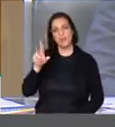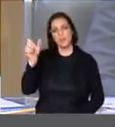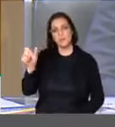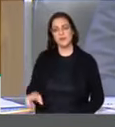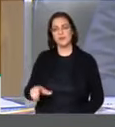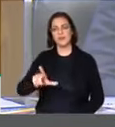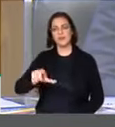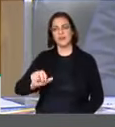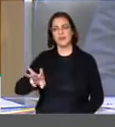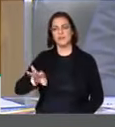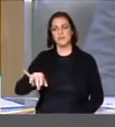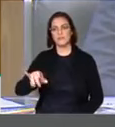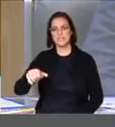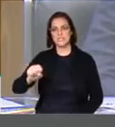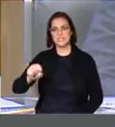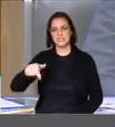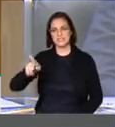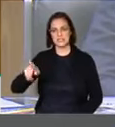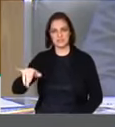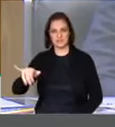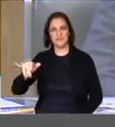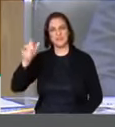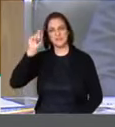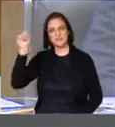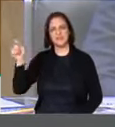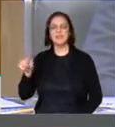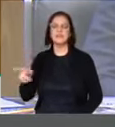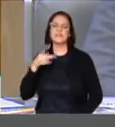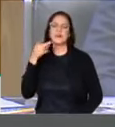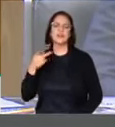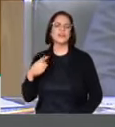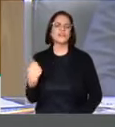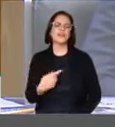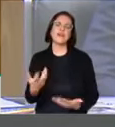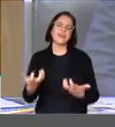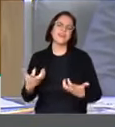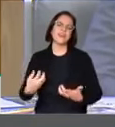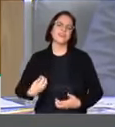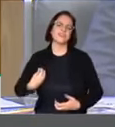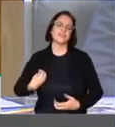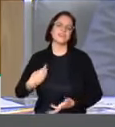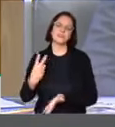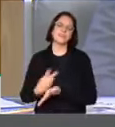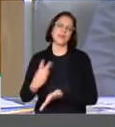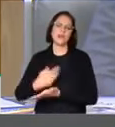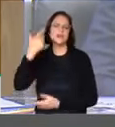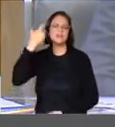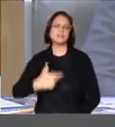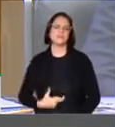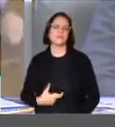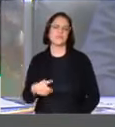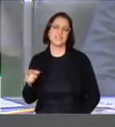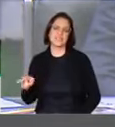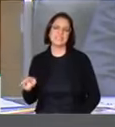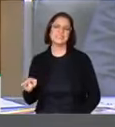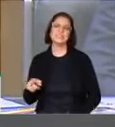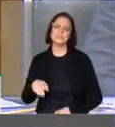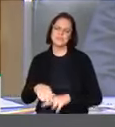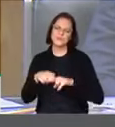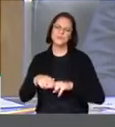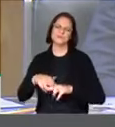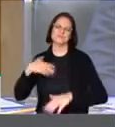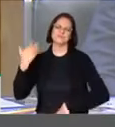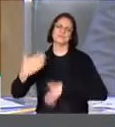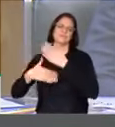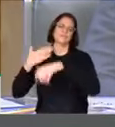que isso da gente querer ser exatamente o que se é ainda vai nos levar muito além, ainda